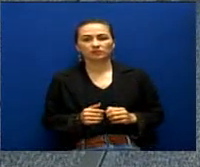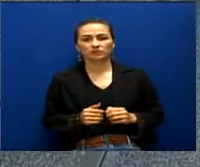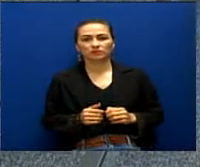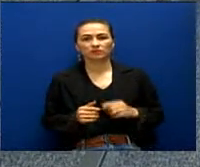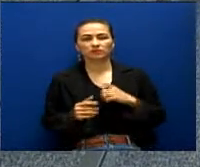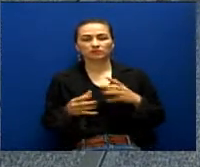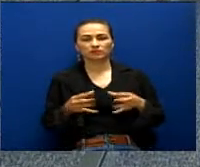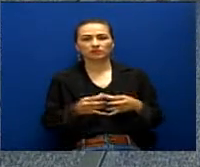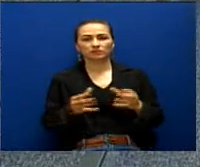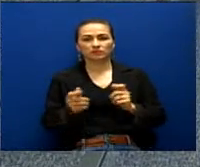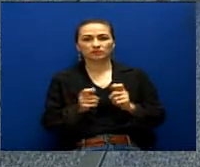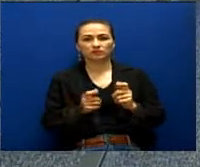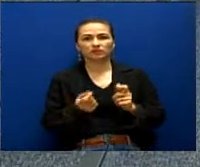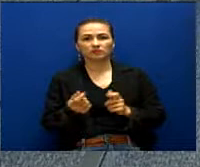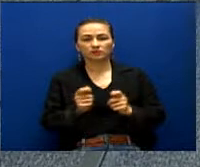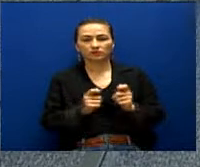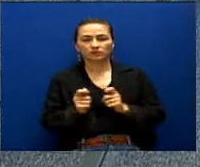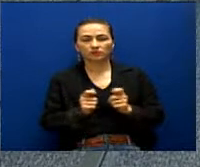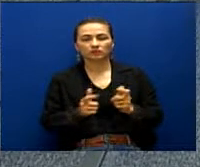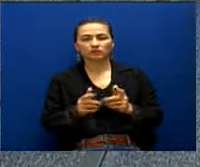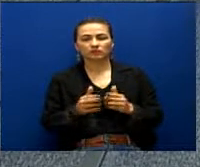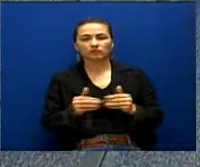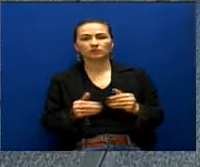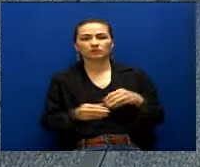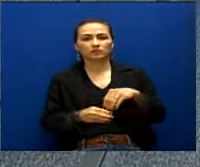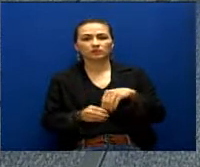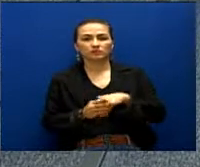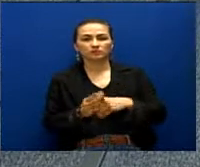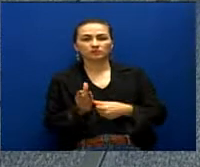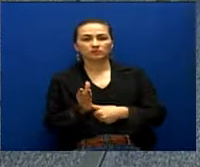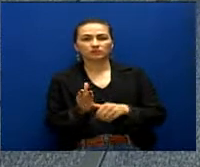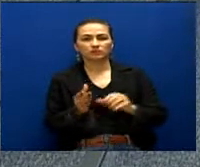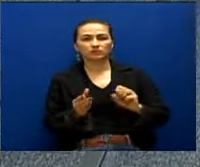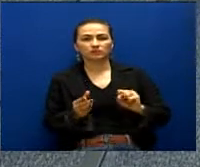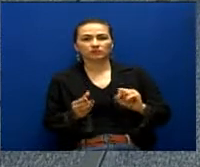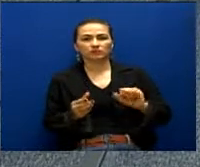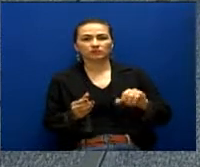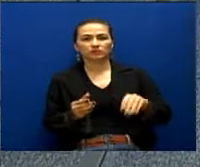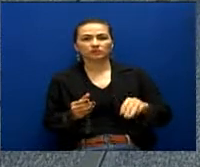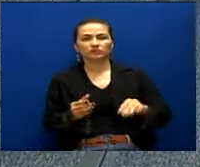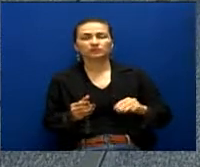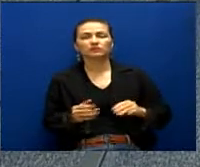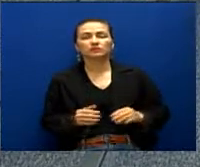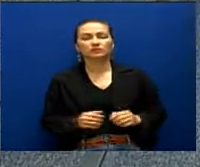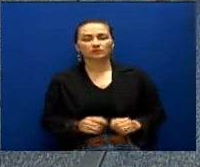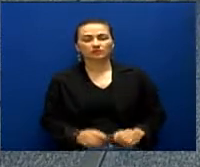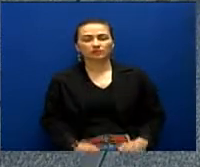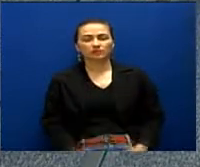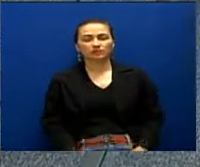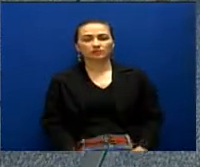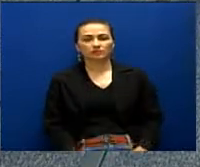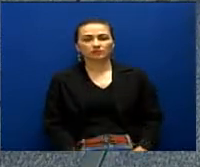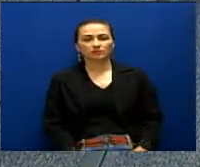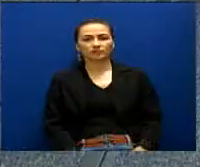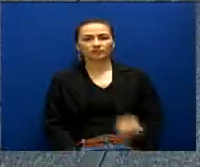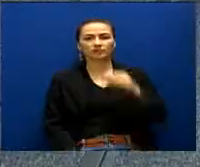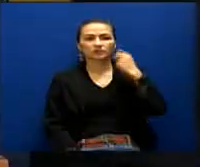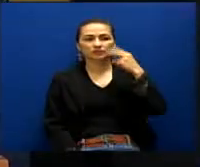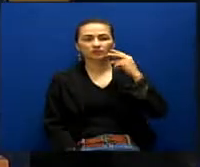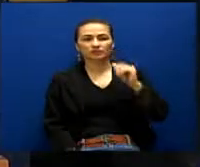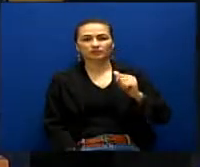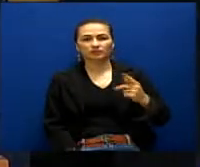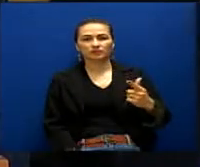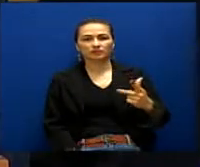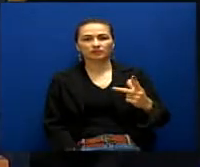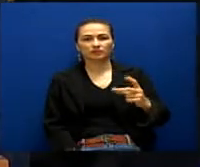de Economia também encaminha voto sim. Vereador Amém. Apolo. Procurando você aqui, mano. Você. Queria cumprimentar